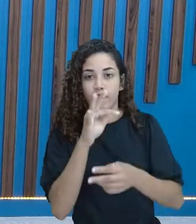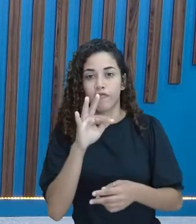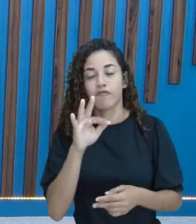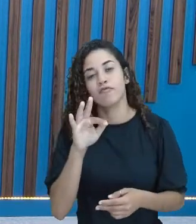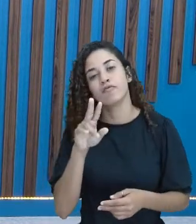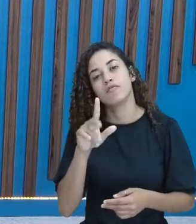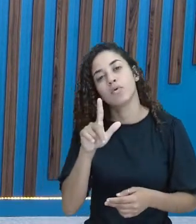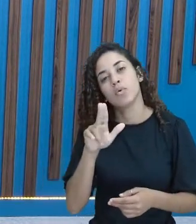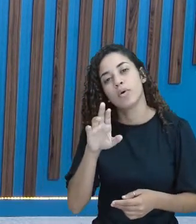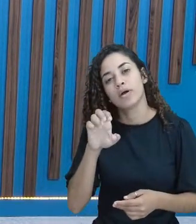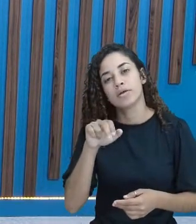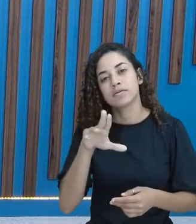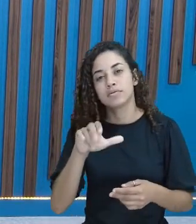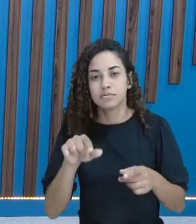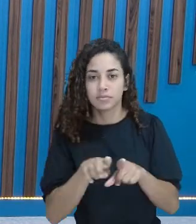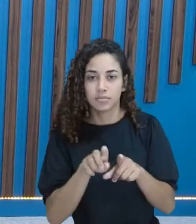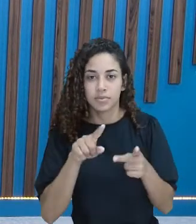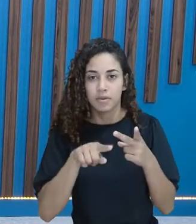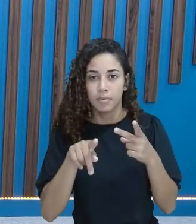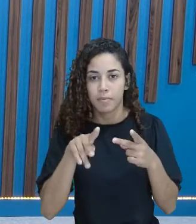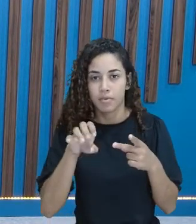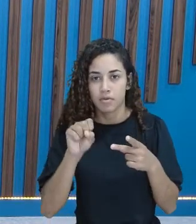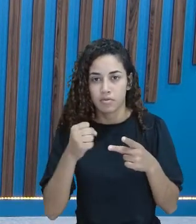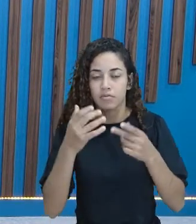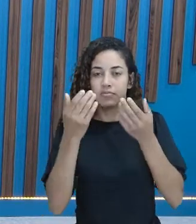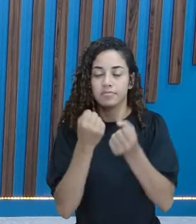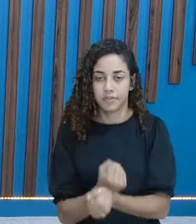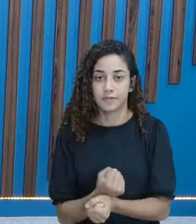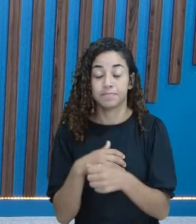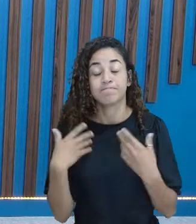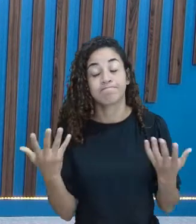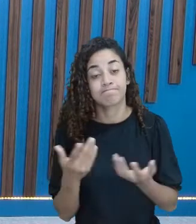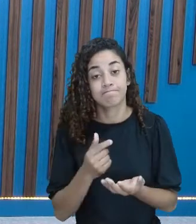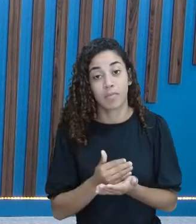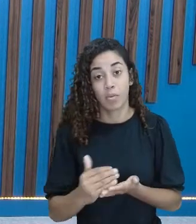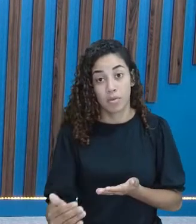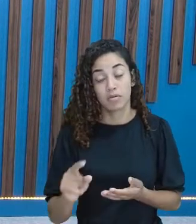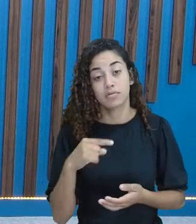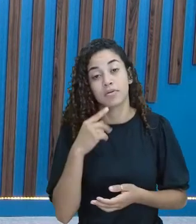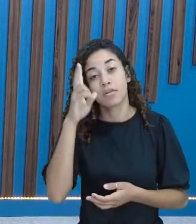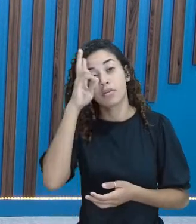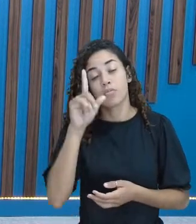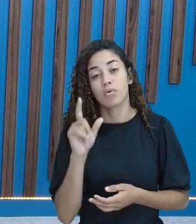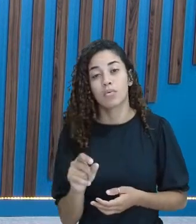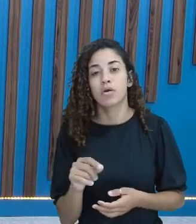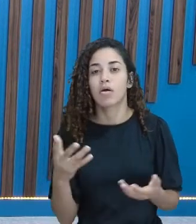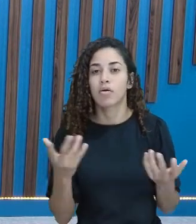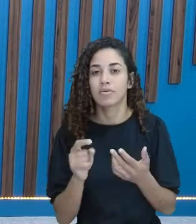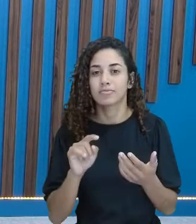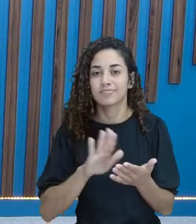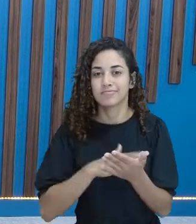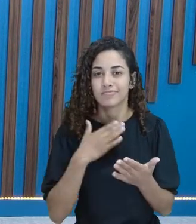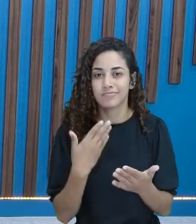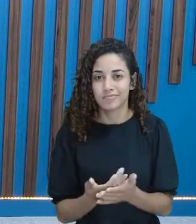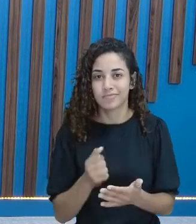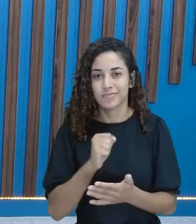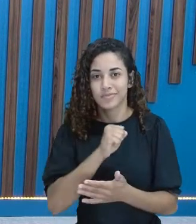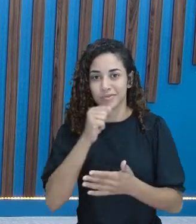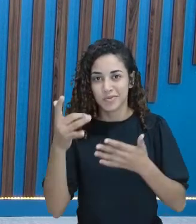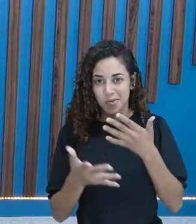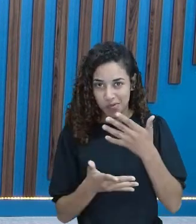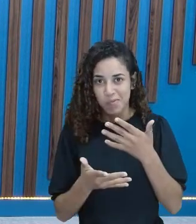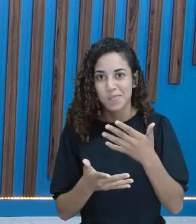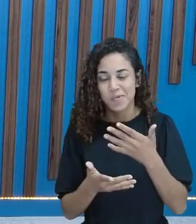certo? E aí a gente, para iniciar a aula, vamos lembrar o seguinte. Esta aula está sendo traduzida para a língua brasileira de